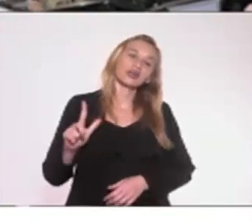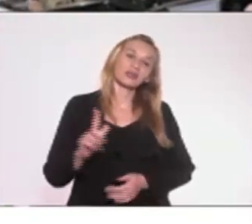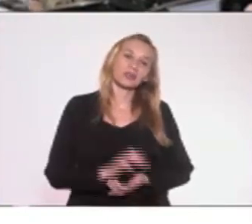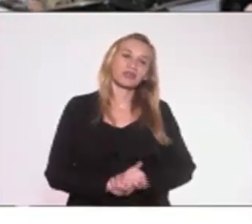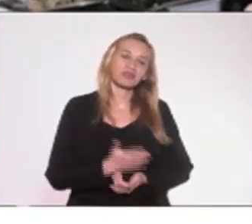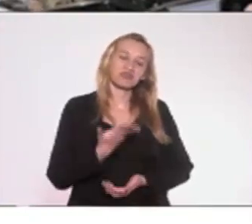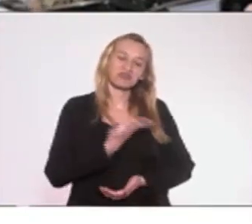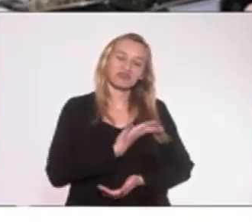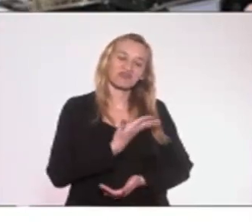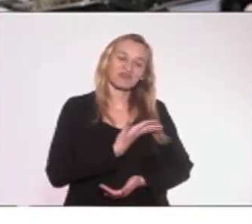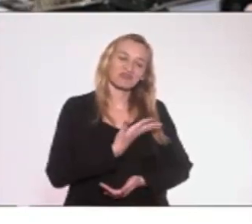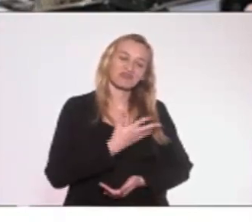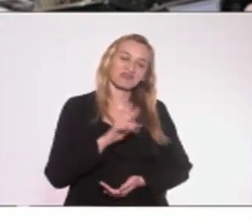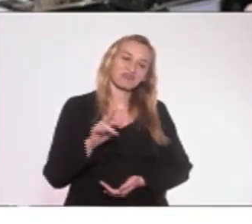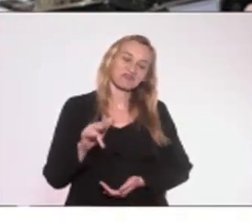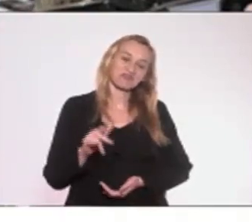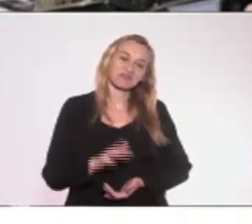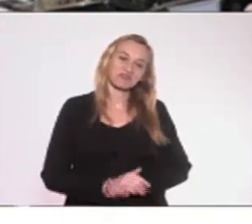meu irmão,